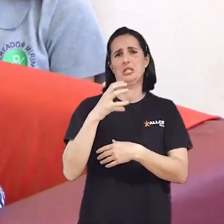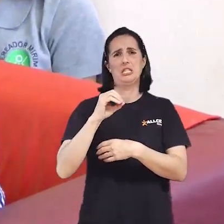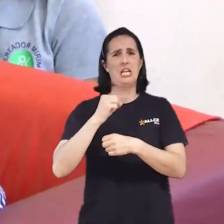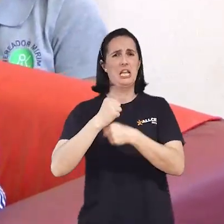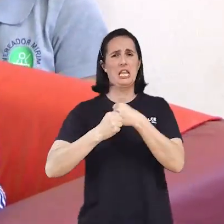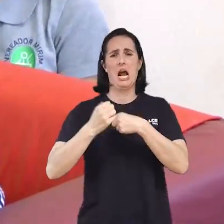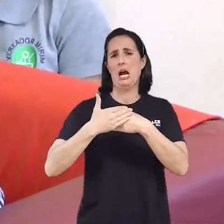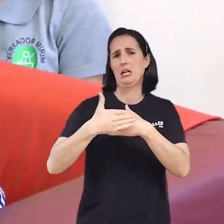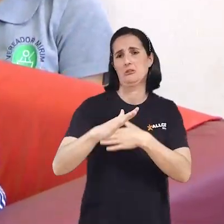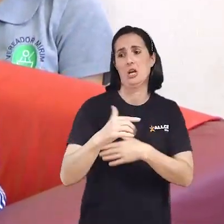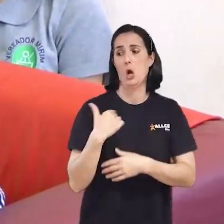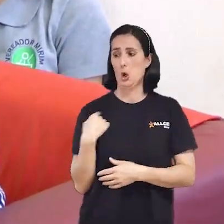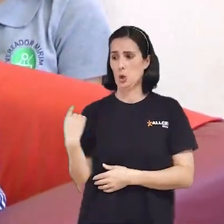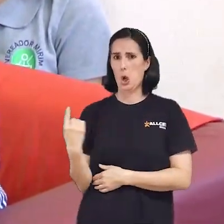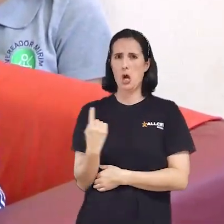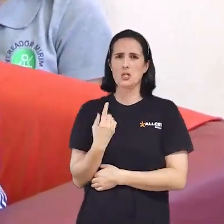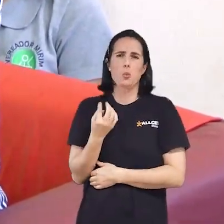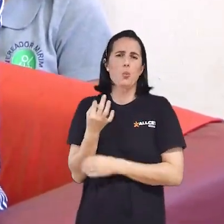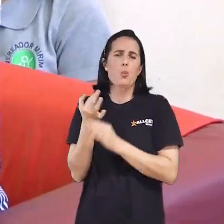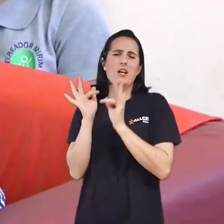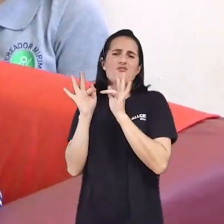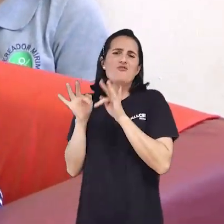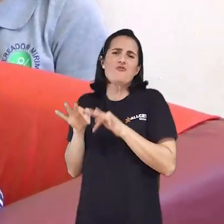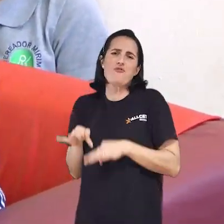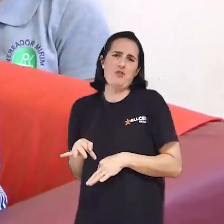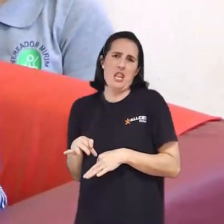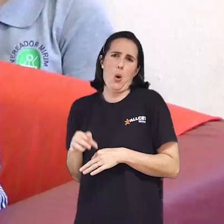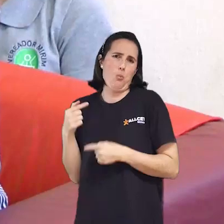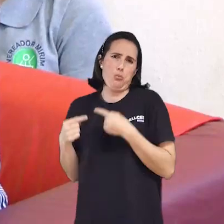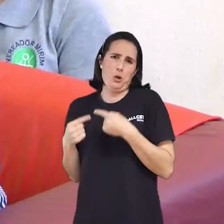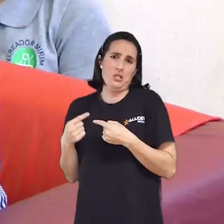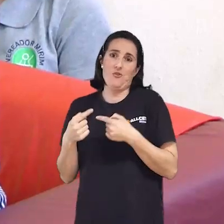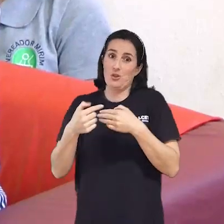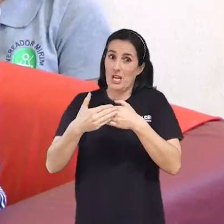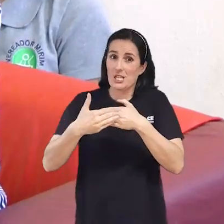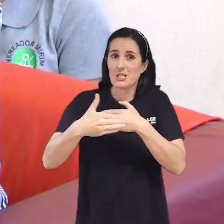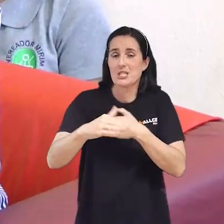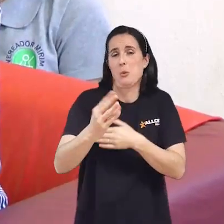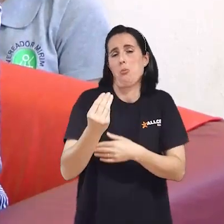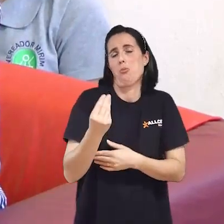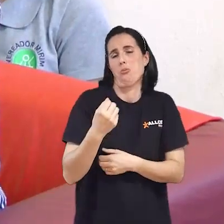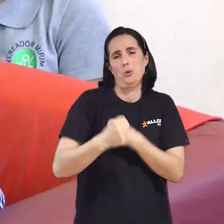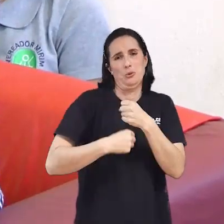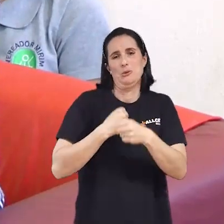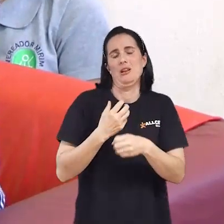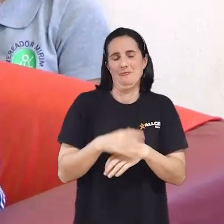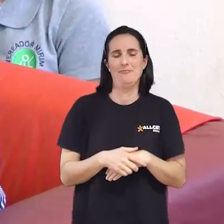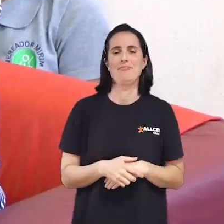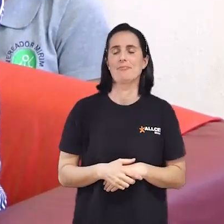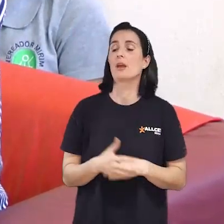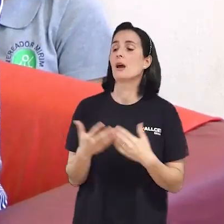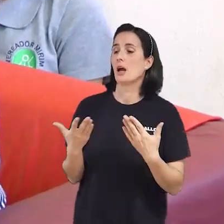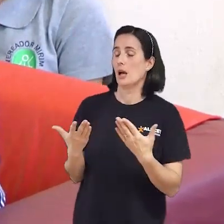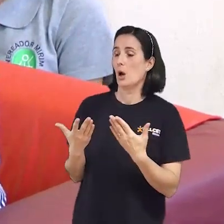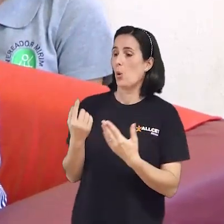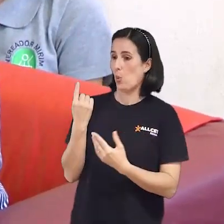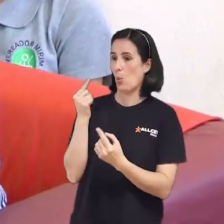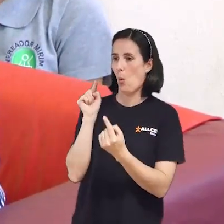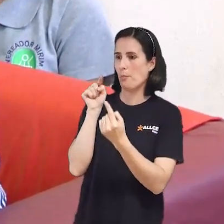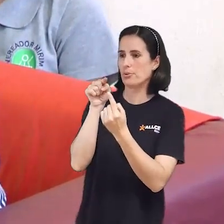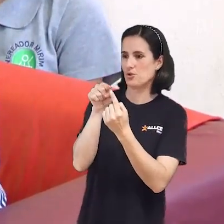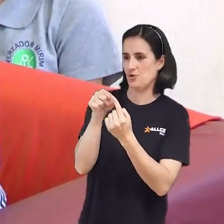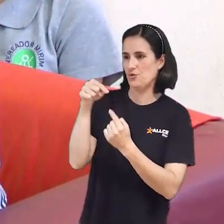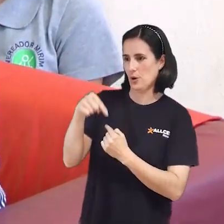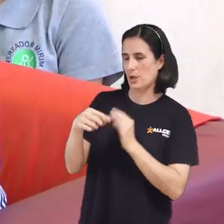e nós temos o judiciário que está ali para fazer com que sejam cumpridas as leis. Isso tudo vocês estão aprendendo, né? E vão aprender ainda mais